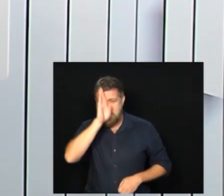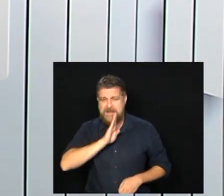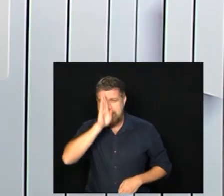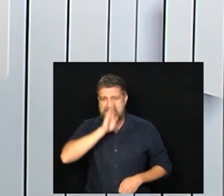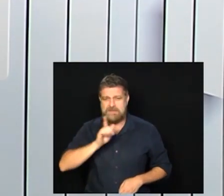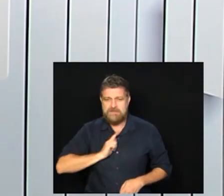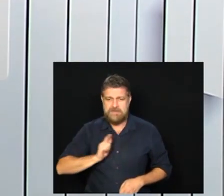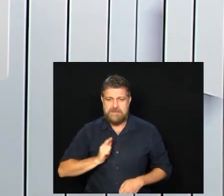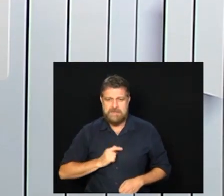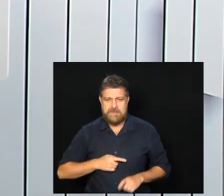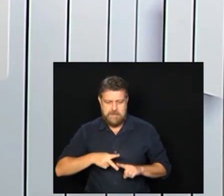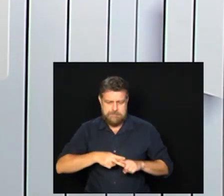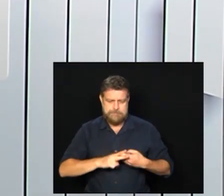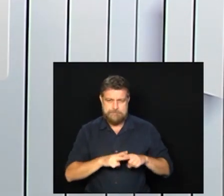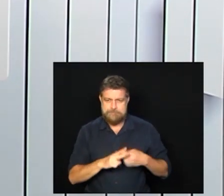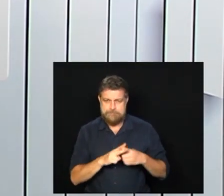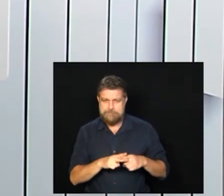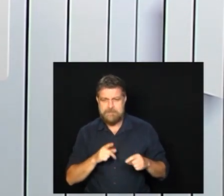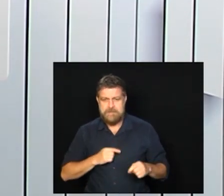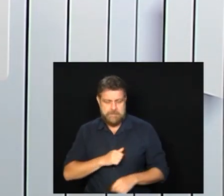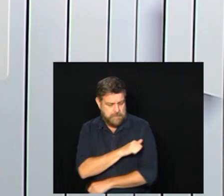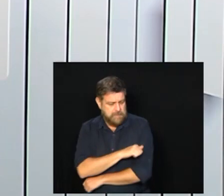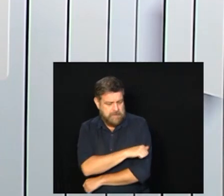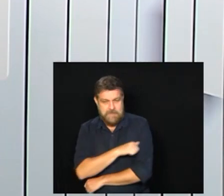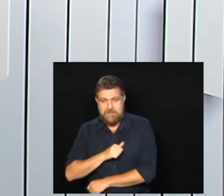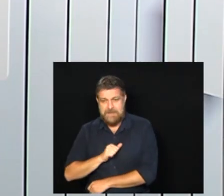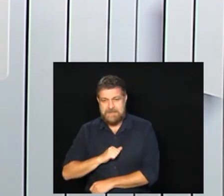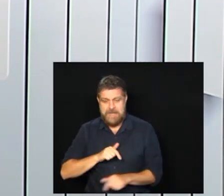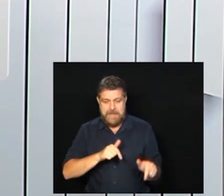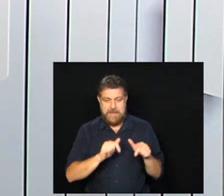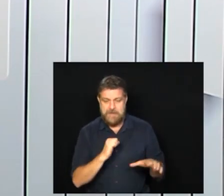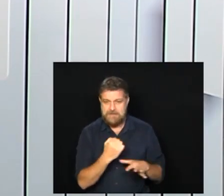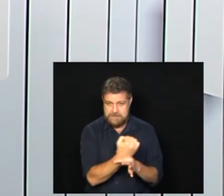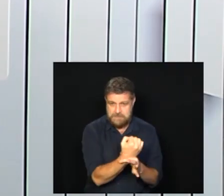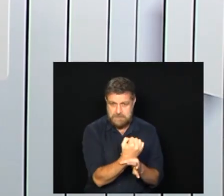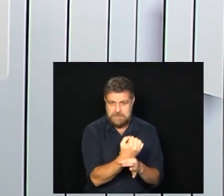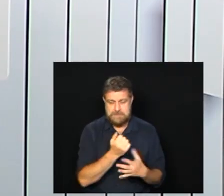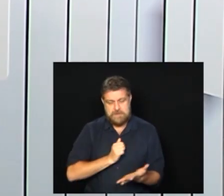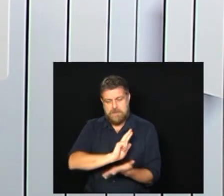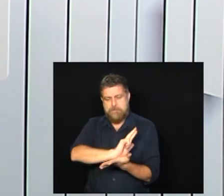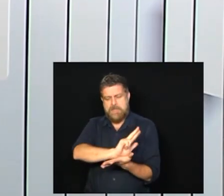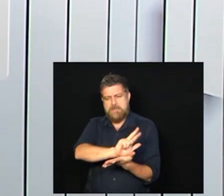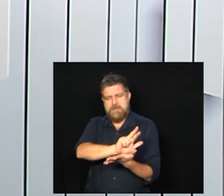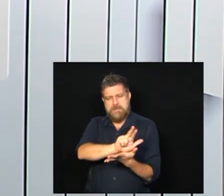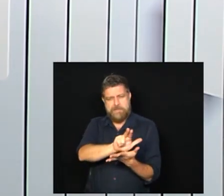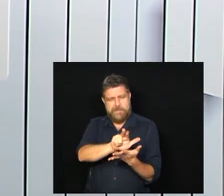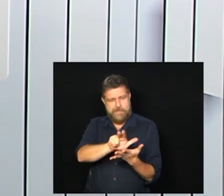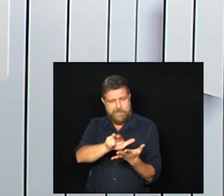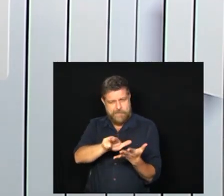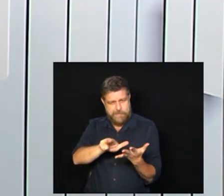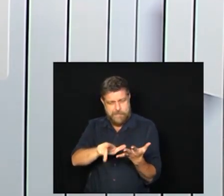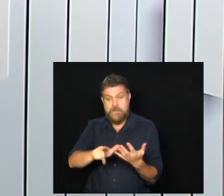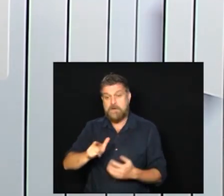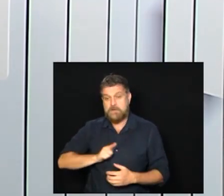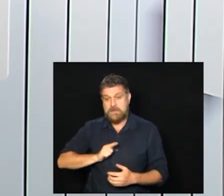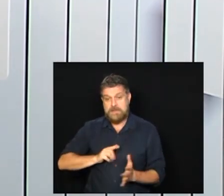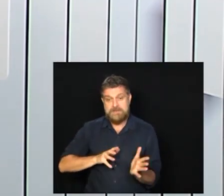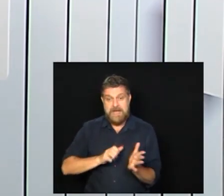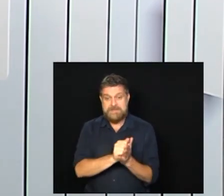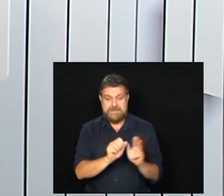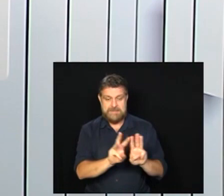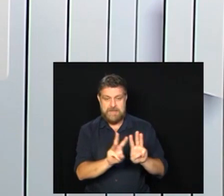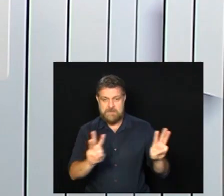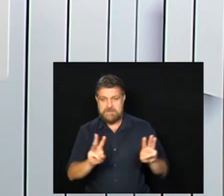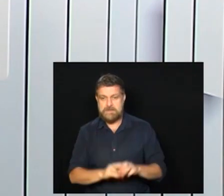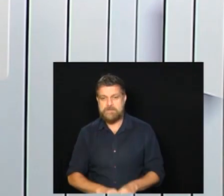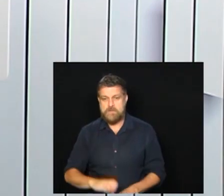disponíveis: mecatrônica, enfermagem, segurança do trabalho, entre muitos outros. É só acessar o site